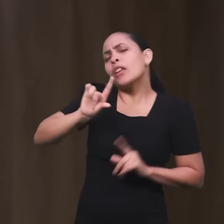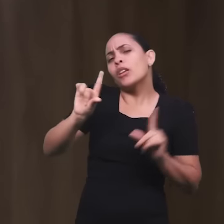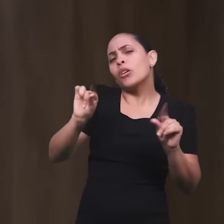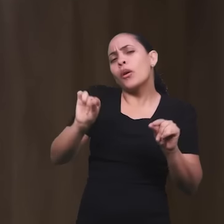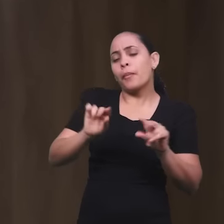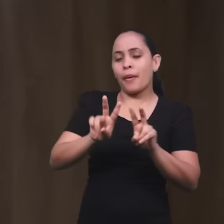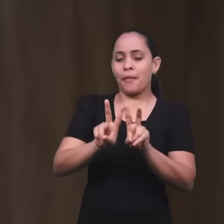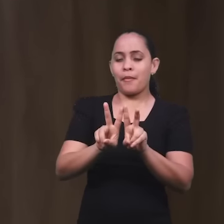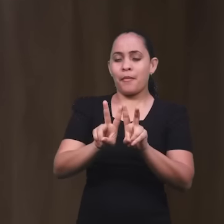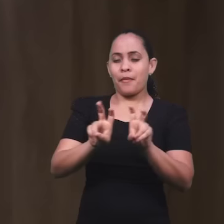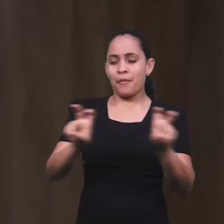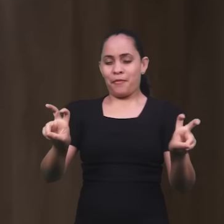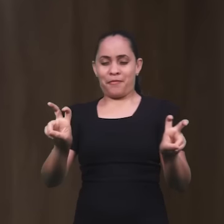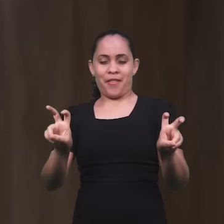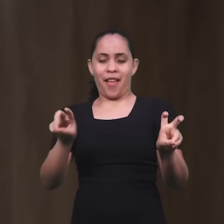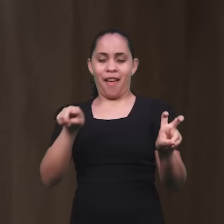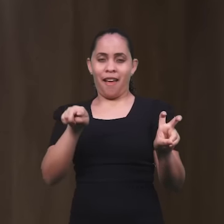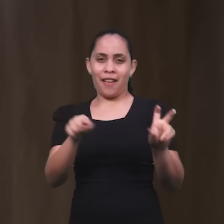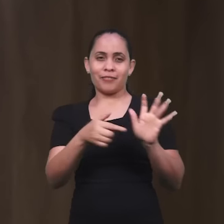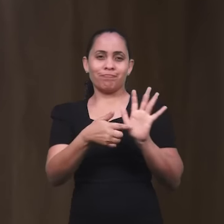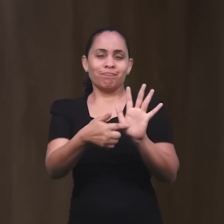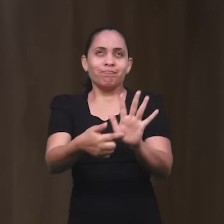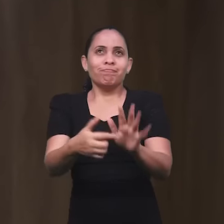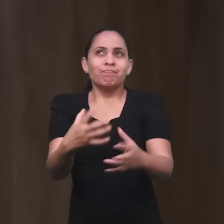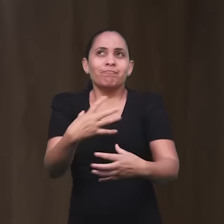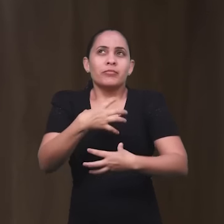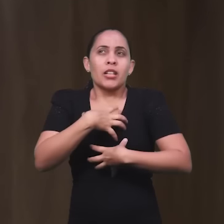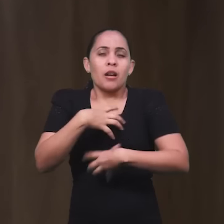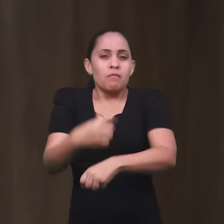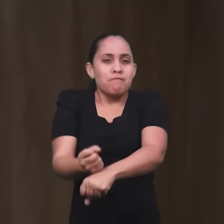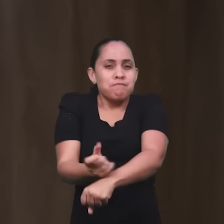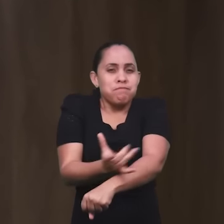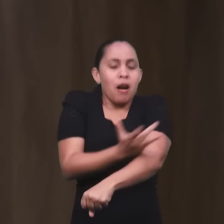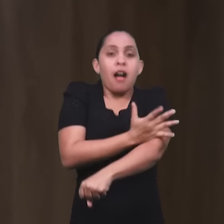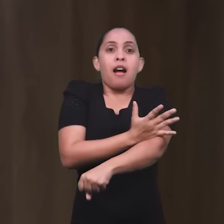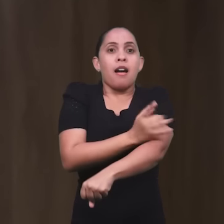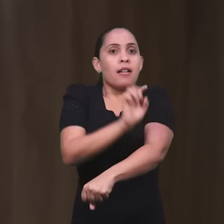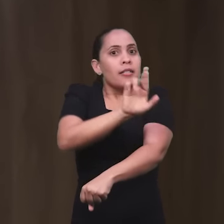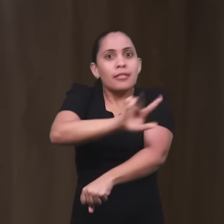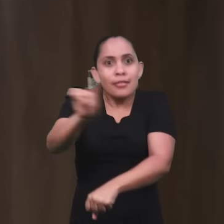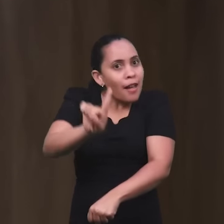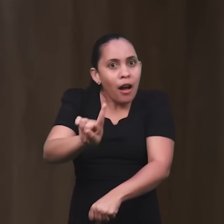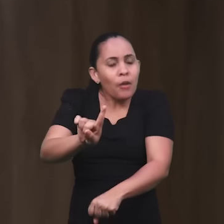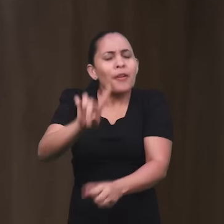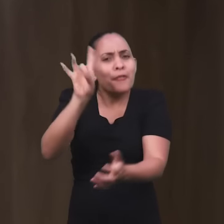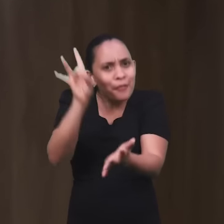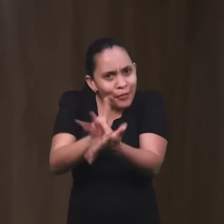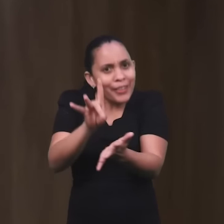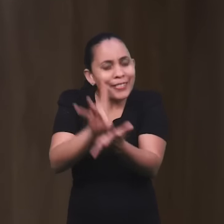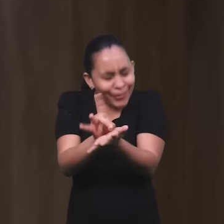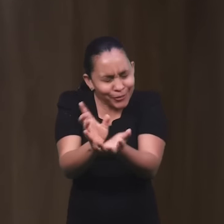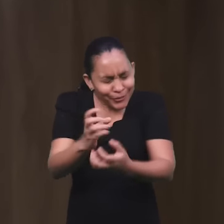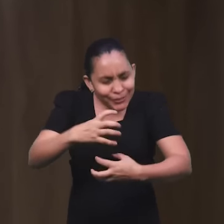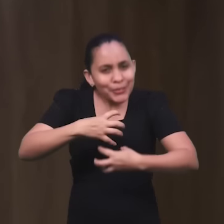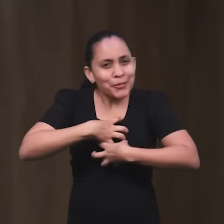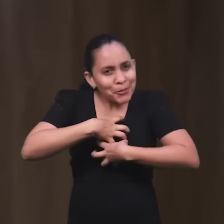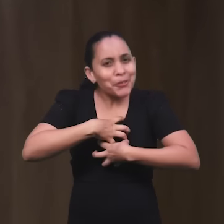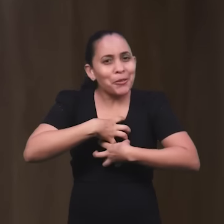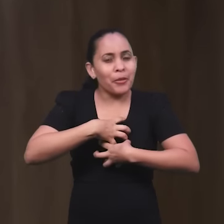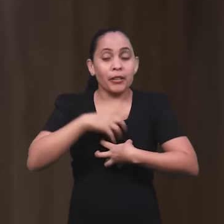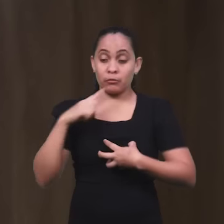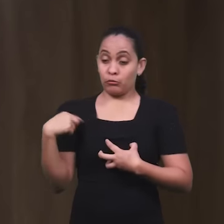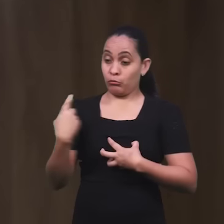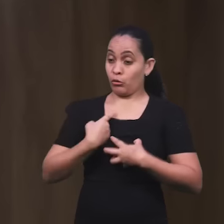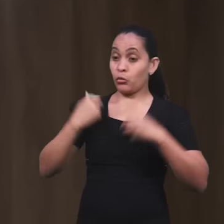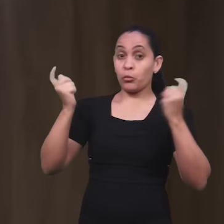de efeito, uma emoção, não, é algo real, que todos nós podemos ter,